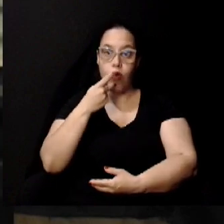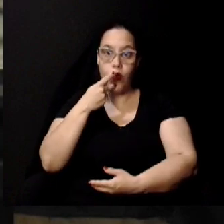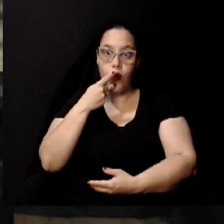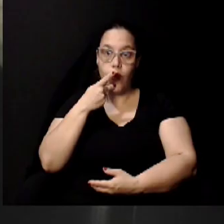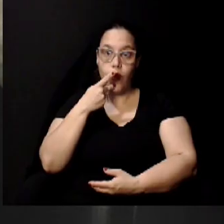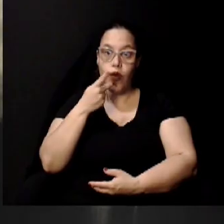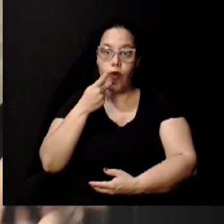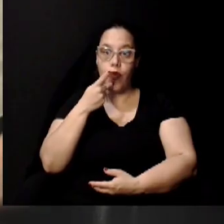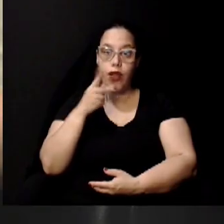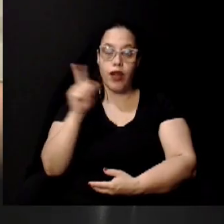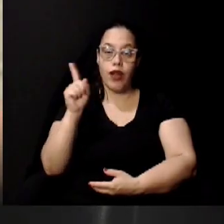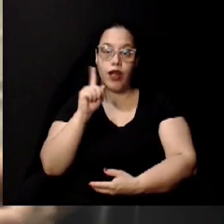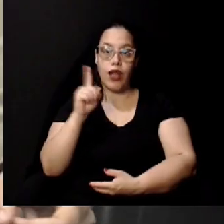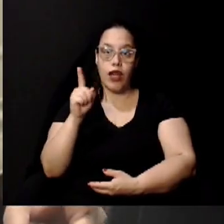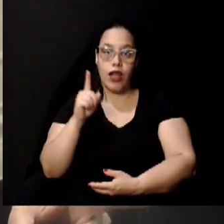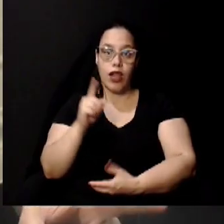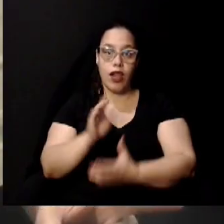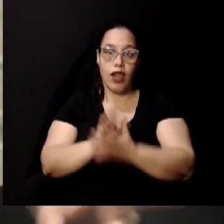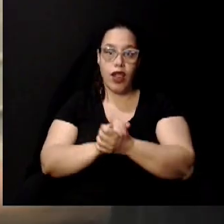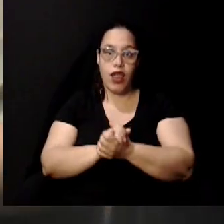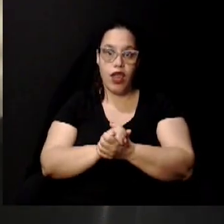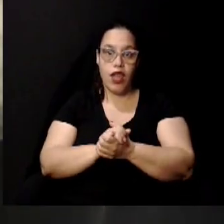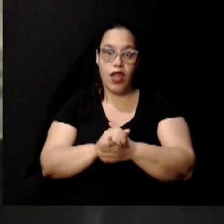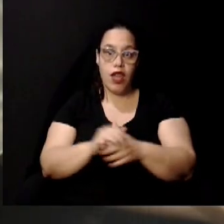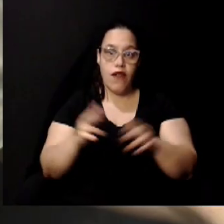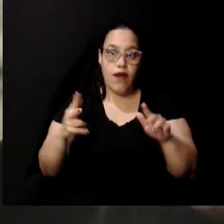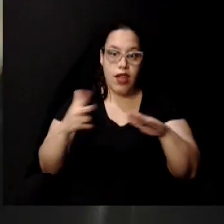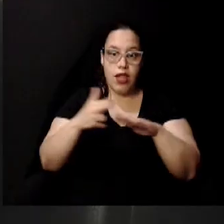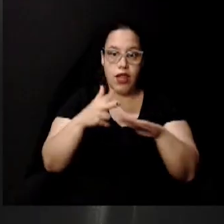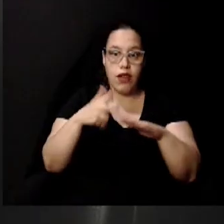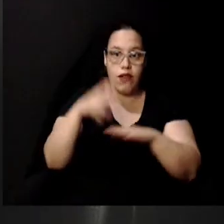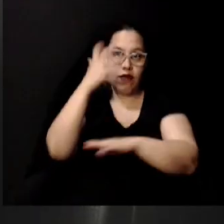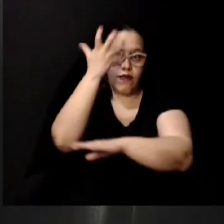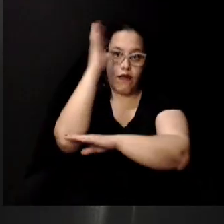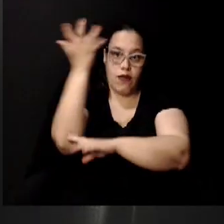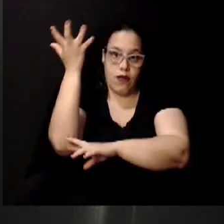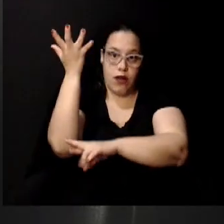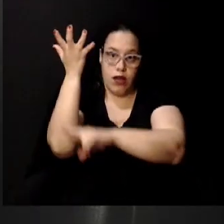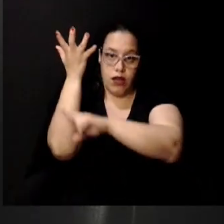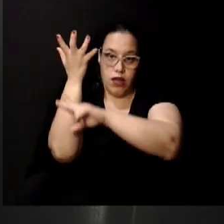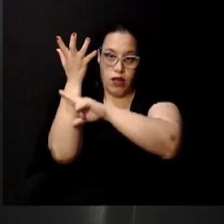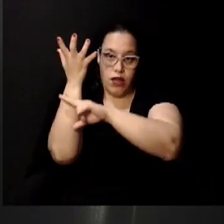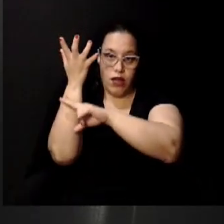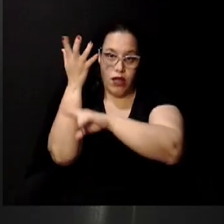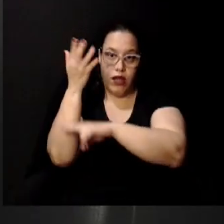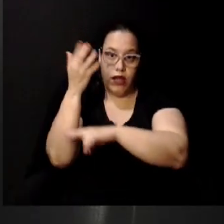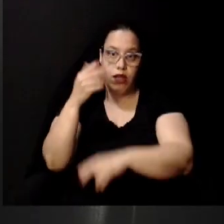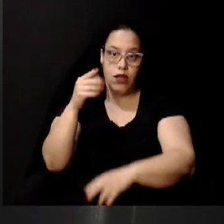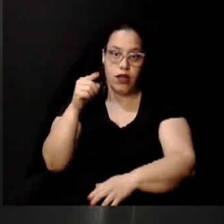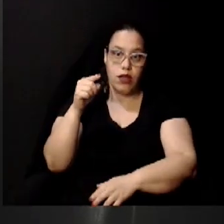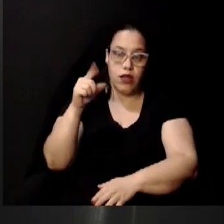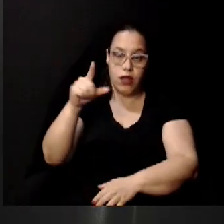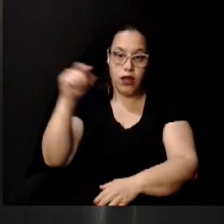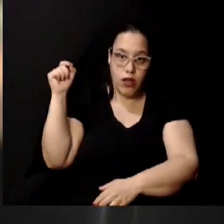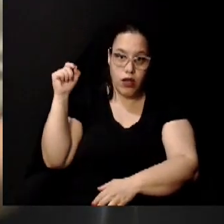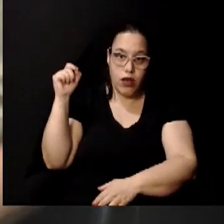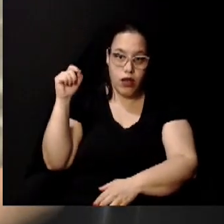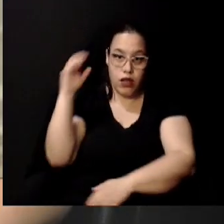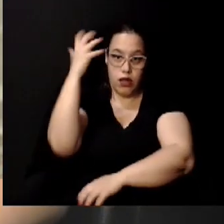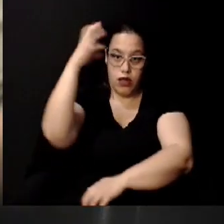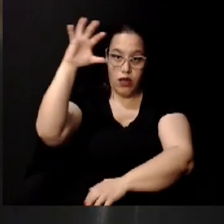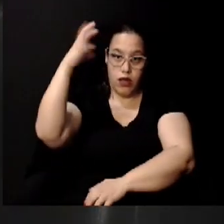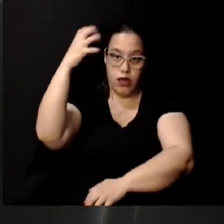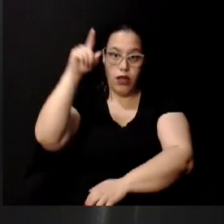vão arrebentar, tem que cortar a árvore, Peço o seguinte, sai aqui do ar-condicionado e vai lá